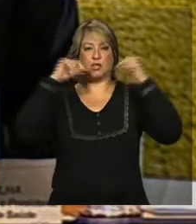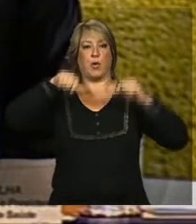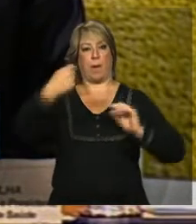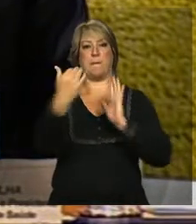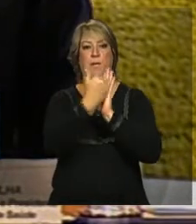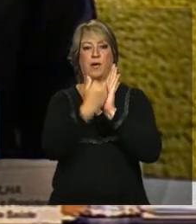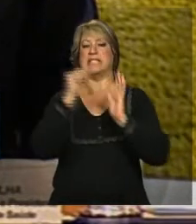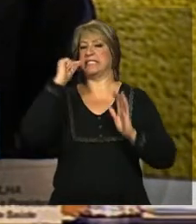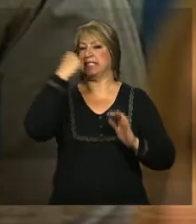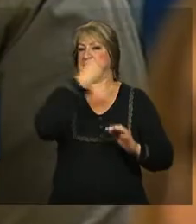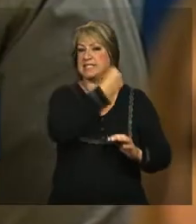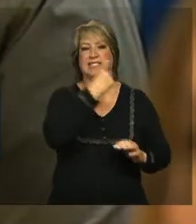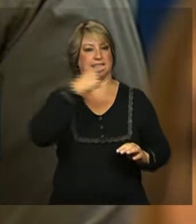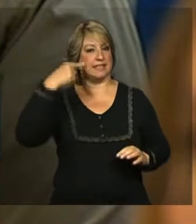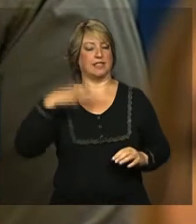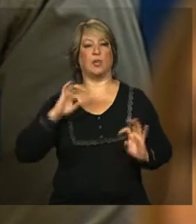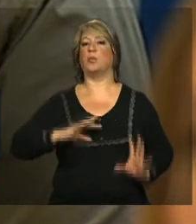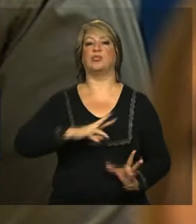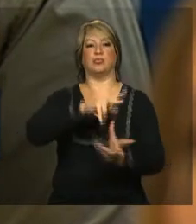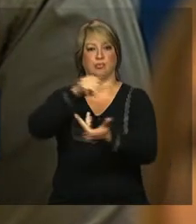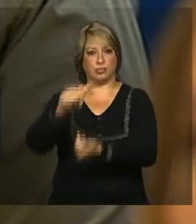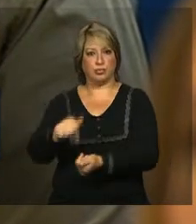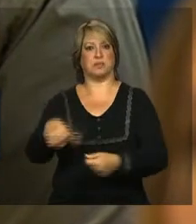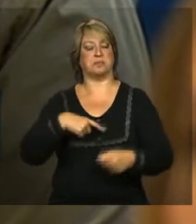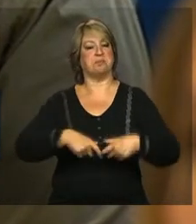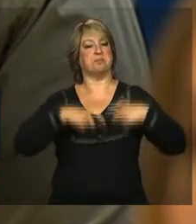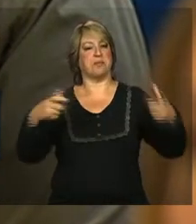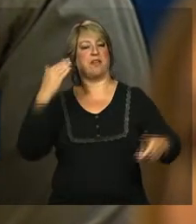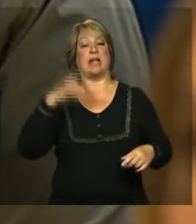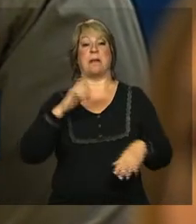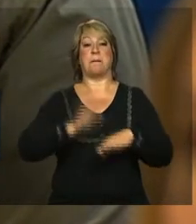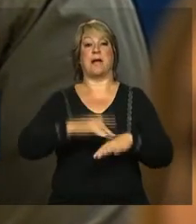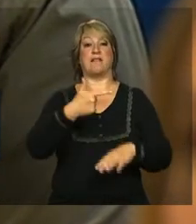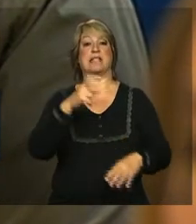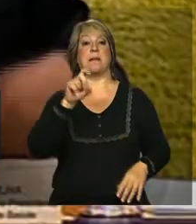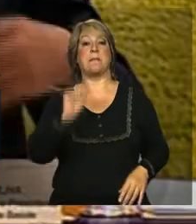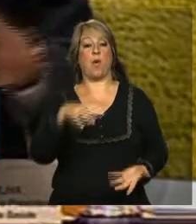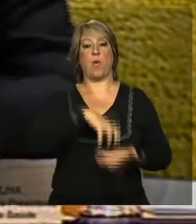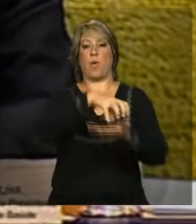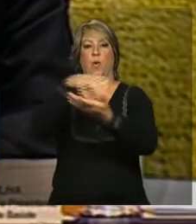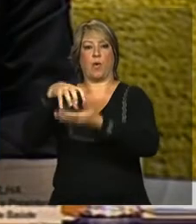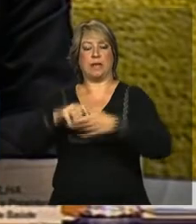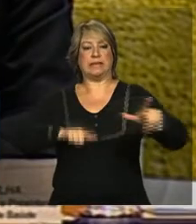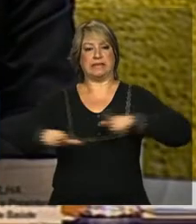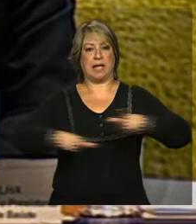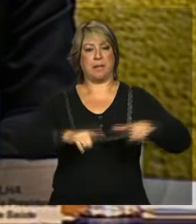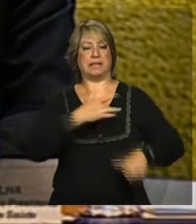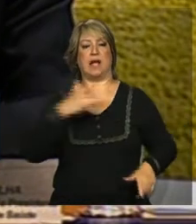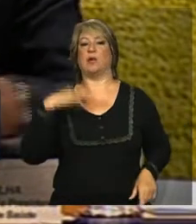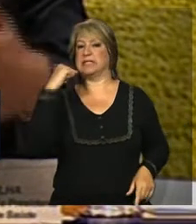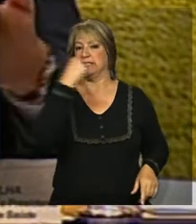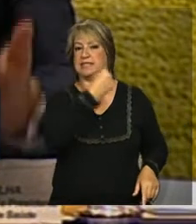maior programa de atenção de saúde bucal do mundo pela extensão que tem temos mais de 25 mil equipes de saúde bucal em todo o país